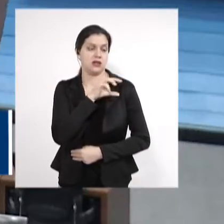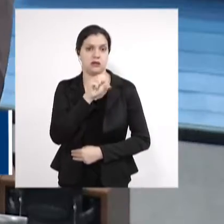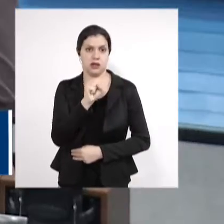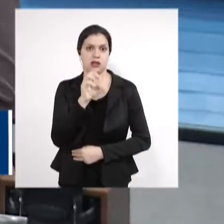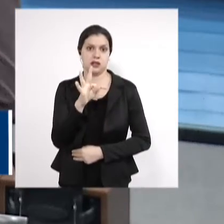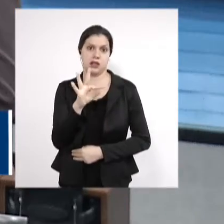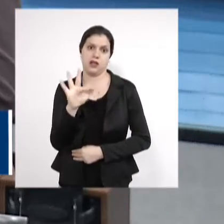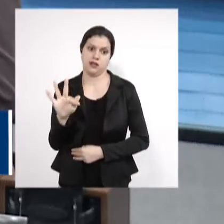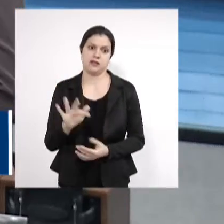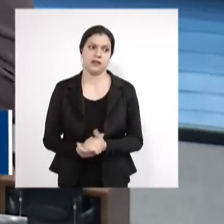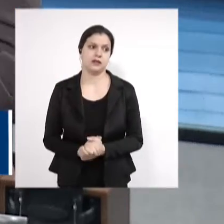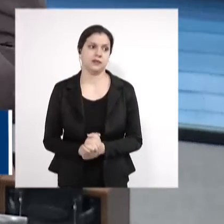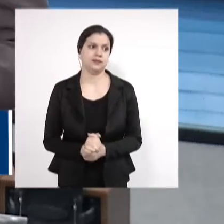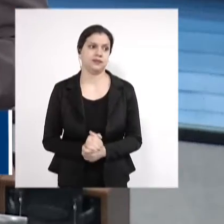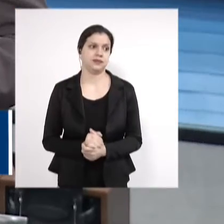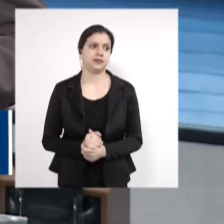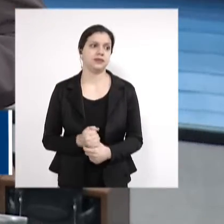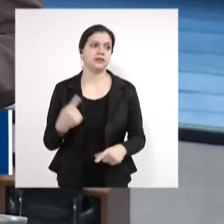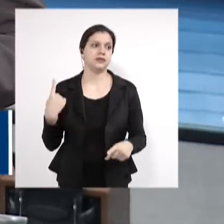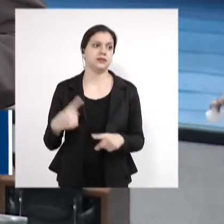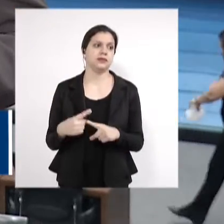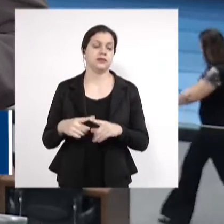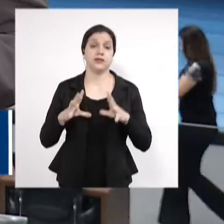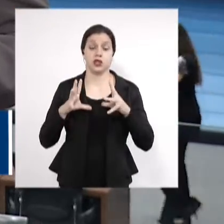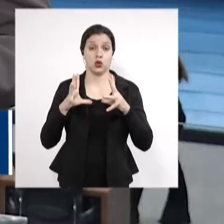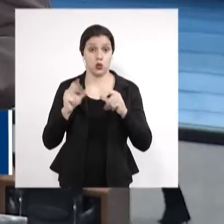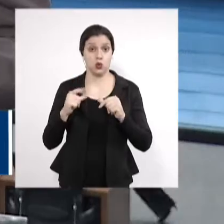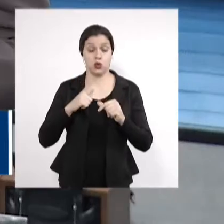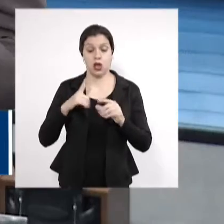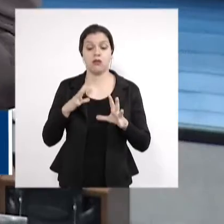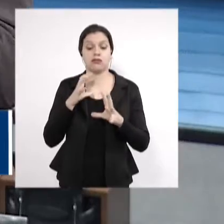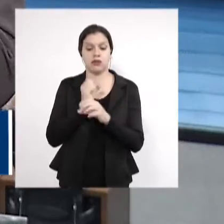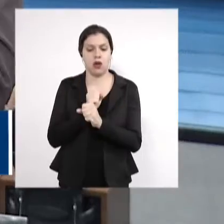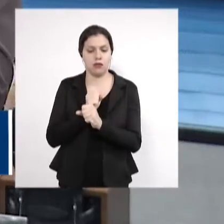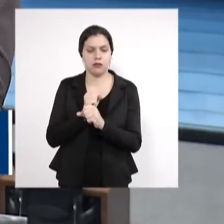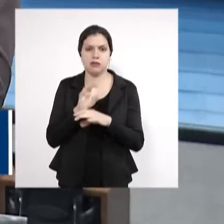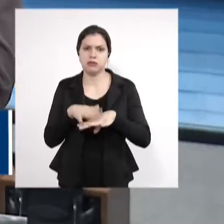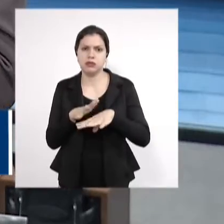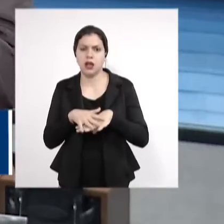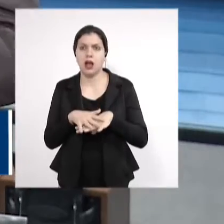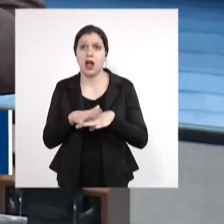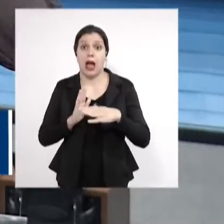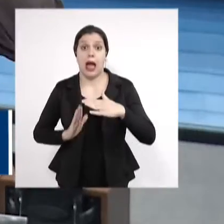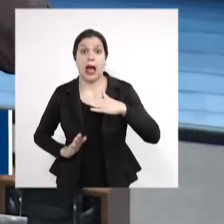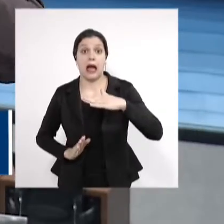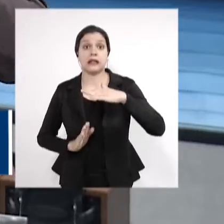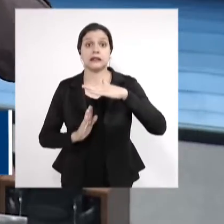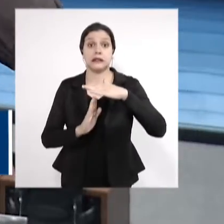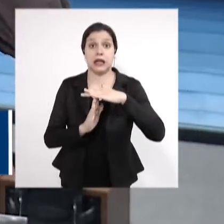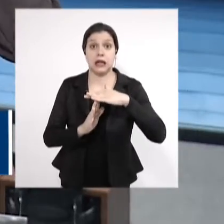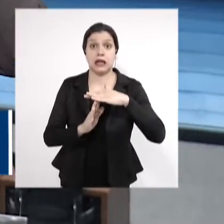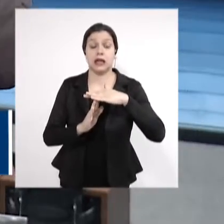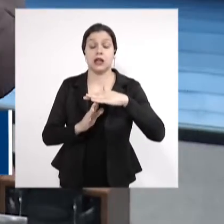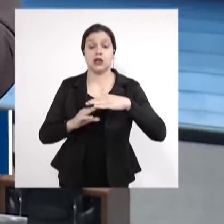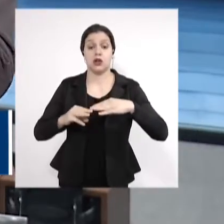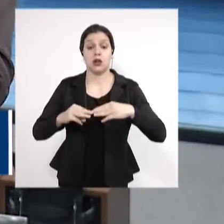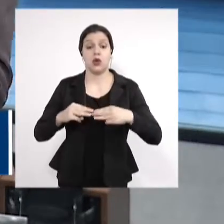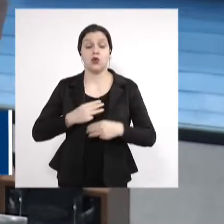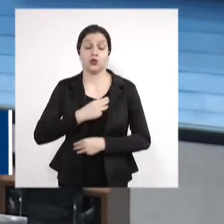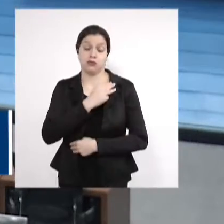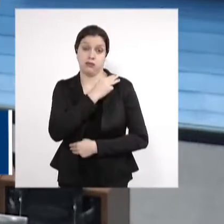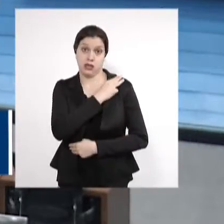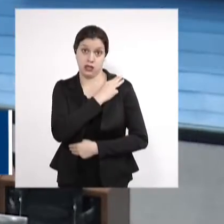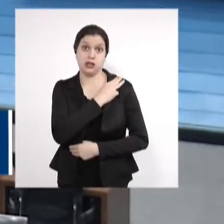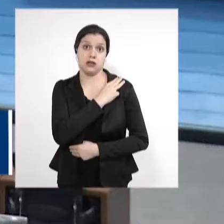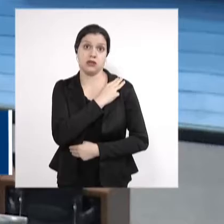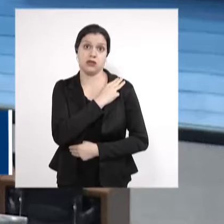vinculado subsídio, ao salário do ministro do Supremo Tribunal Federal. Então, fica esse respeito a 1/3 da remuneração